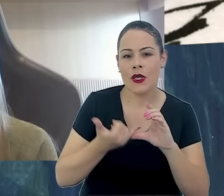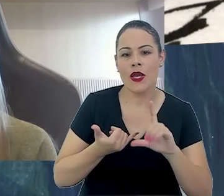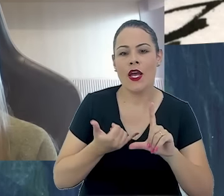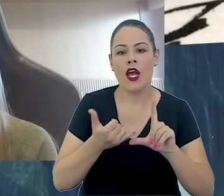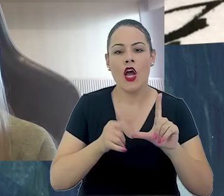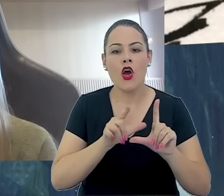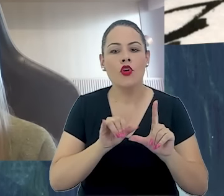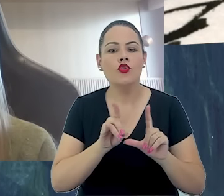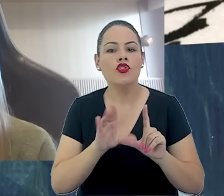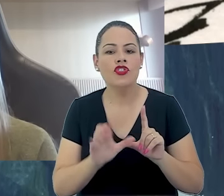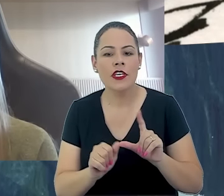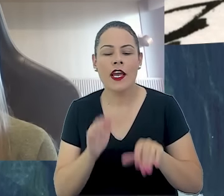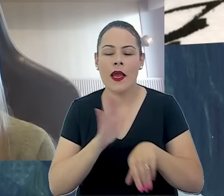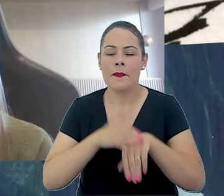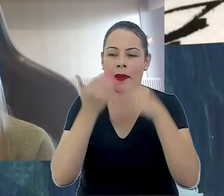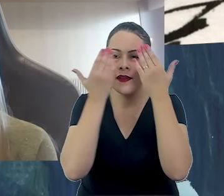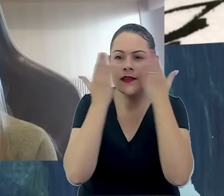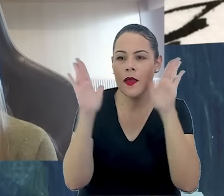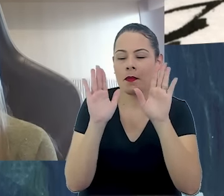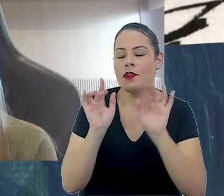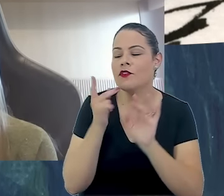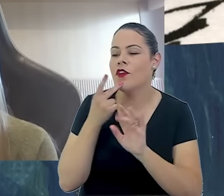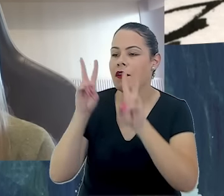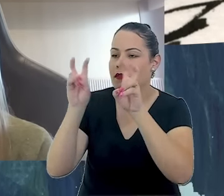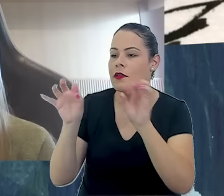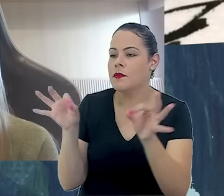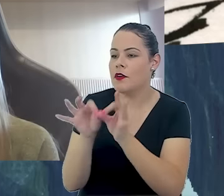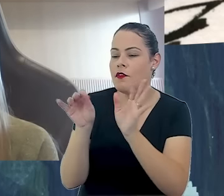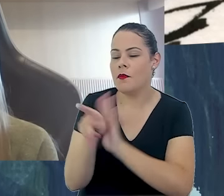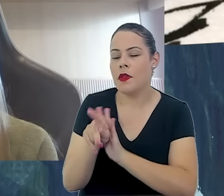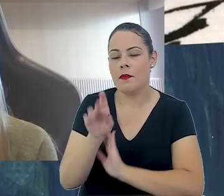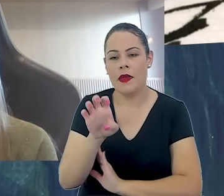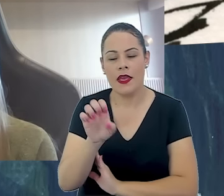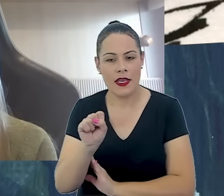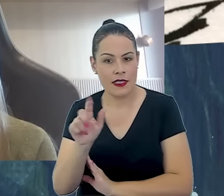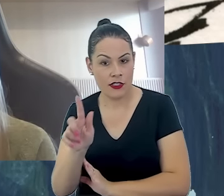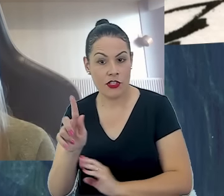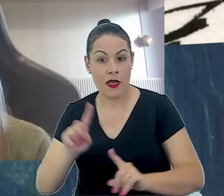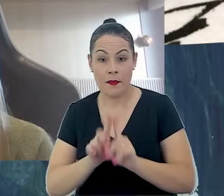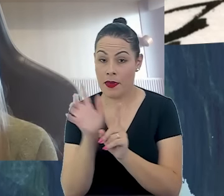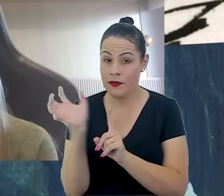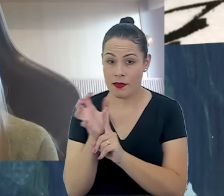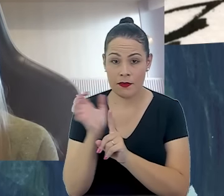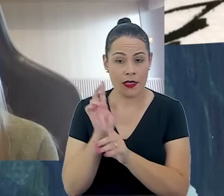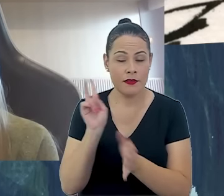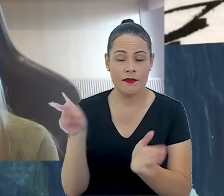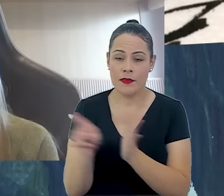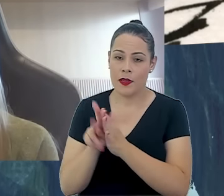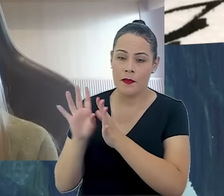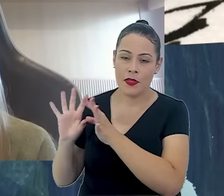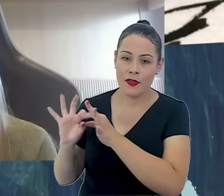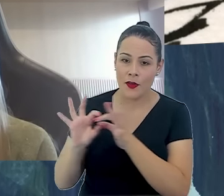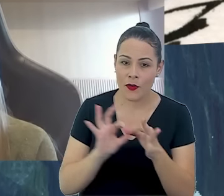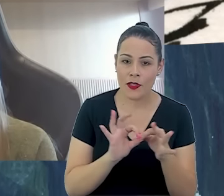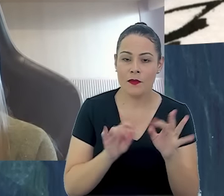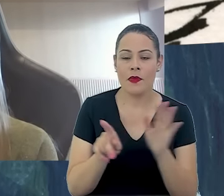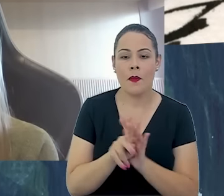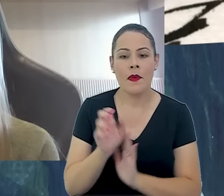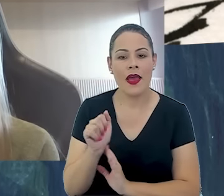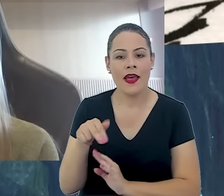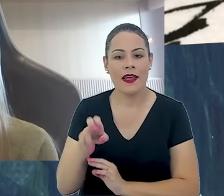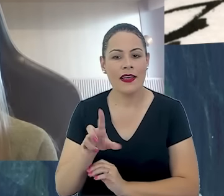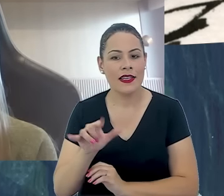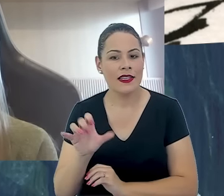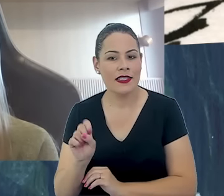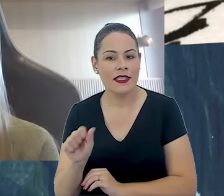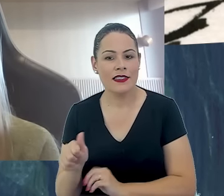lúdica e muito mais abrangente do que você falar de ESG, né? Mas o impacto acaba indo nessa cadeia, como a Anelisa